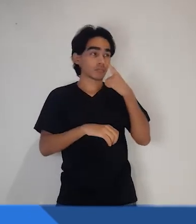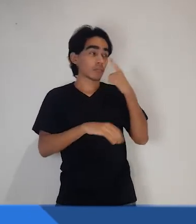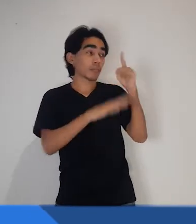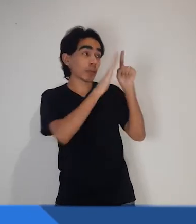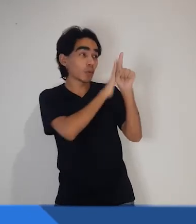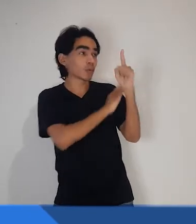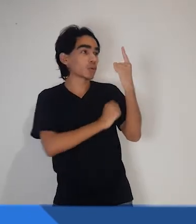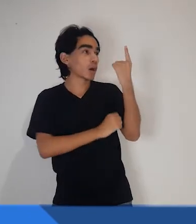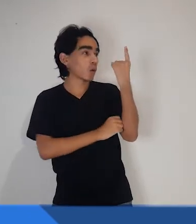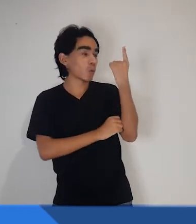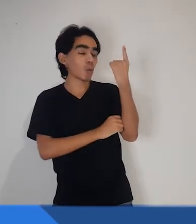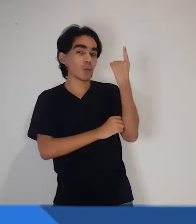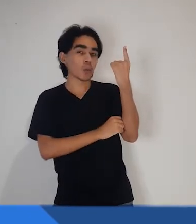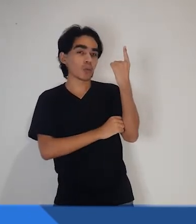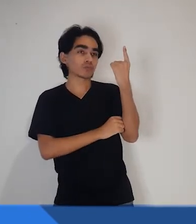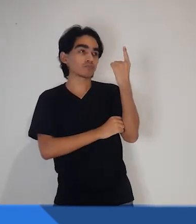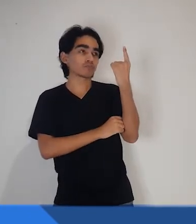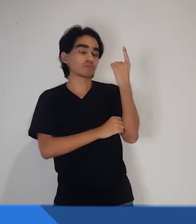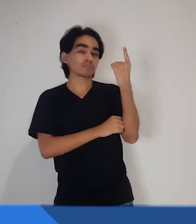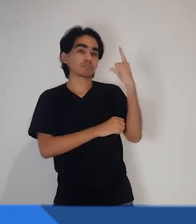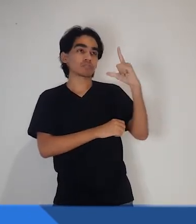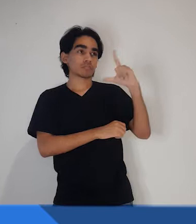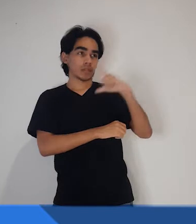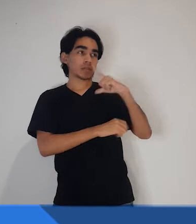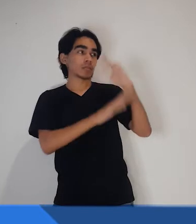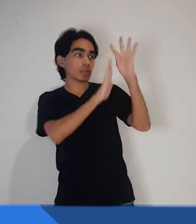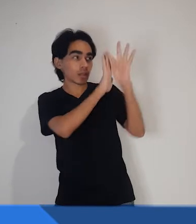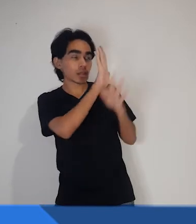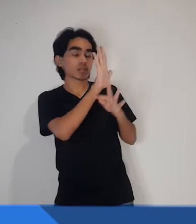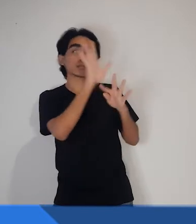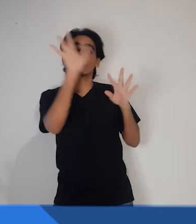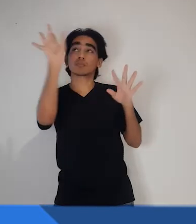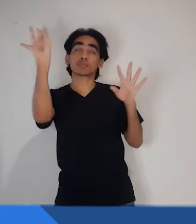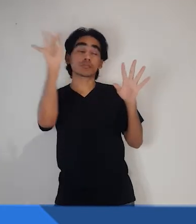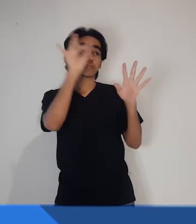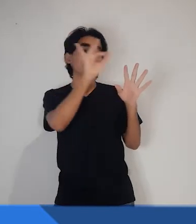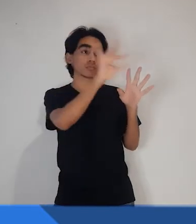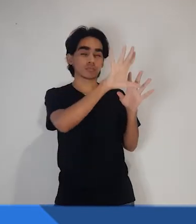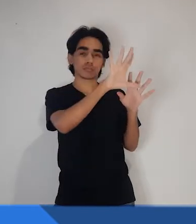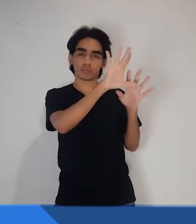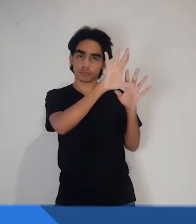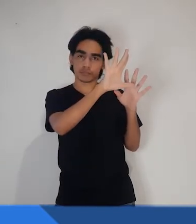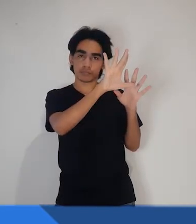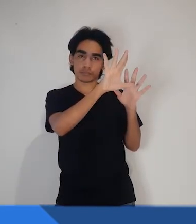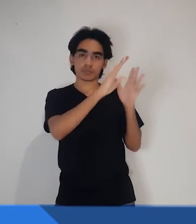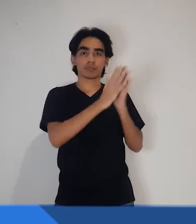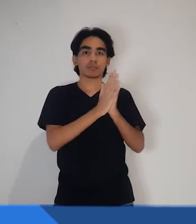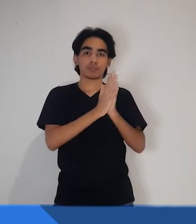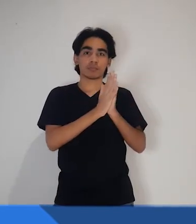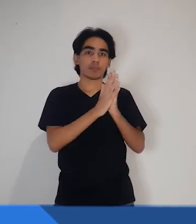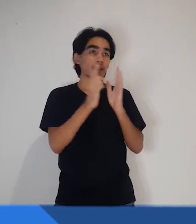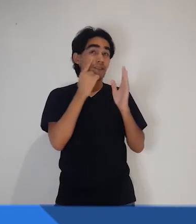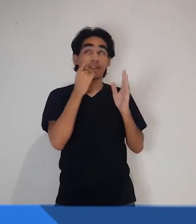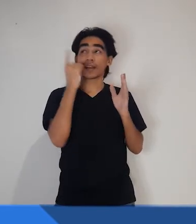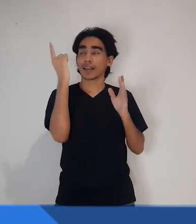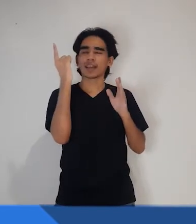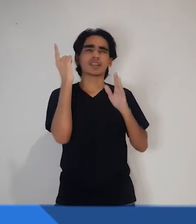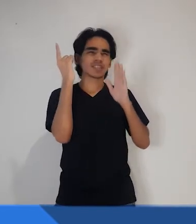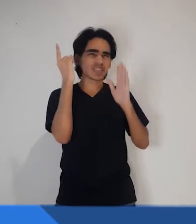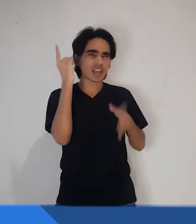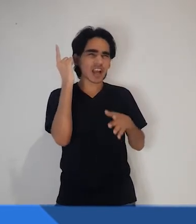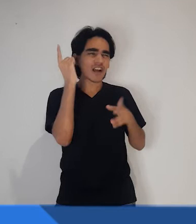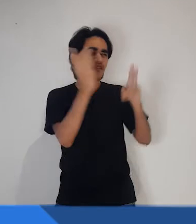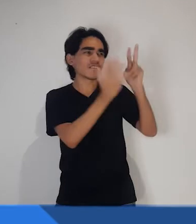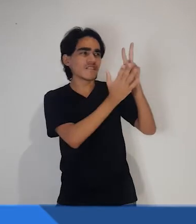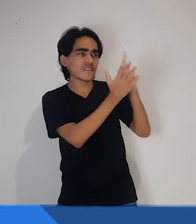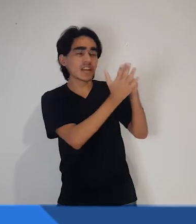1 e coloco aquele texto. Eu já vejo aqui, pessoal, que ela é a verdadeira.